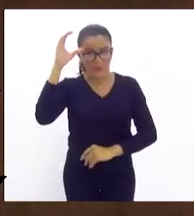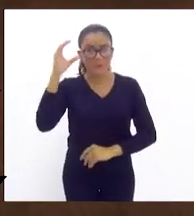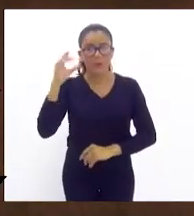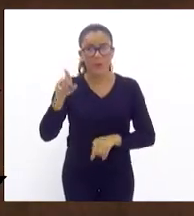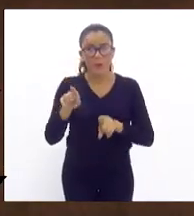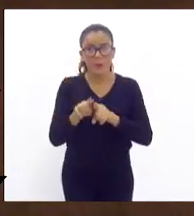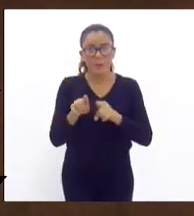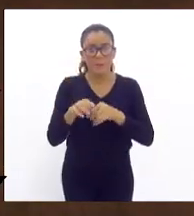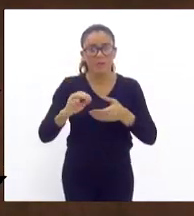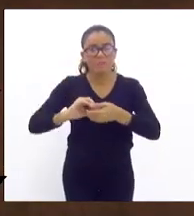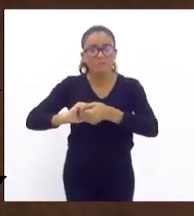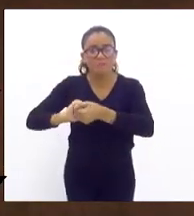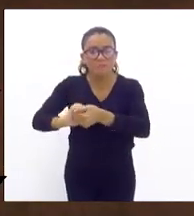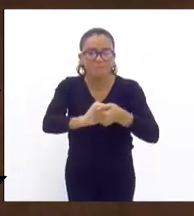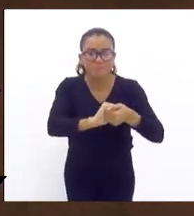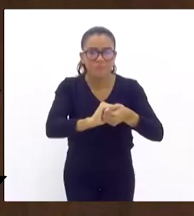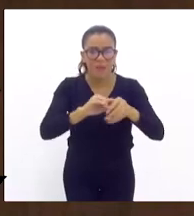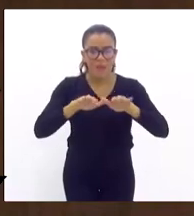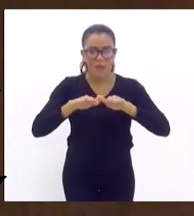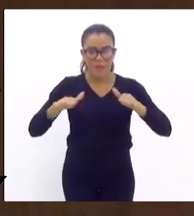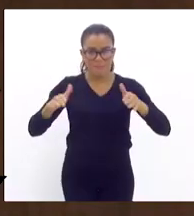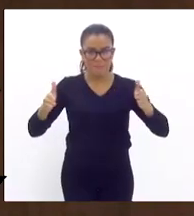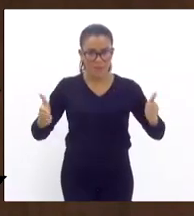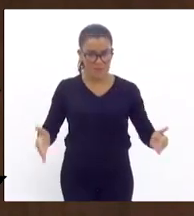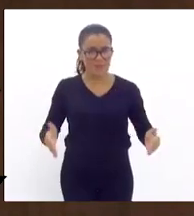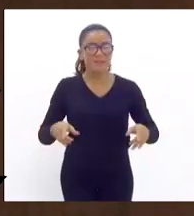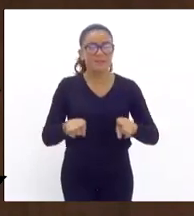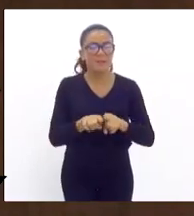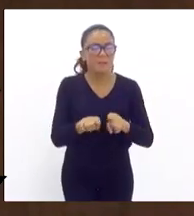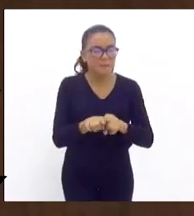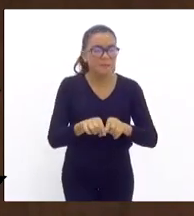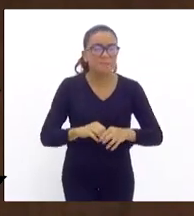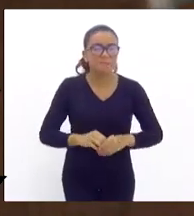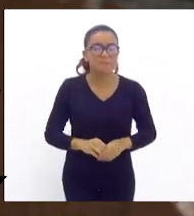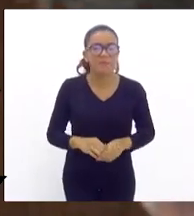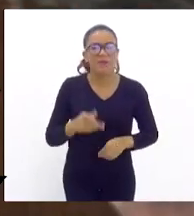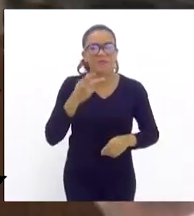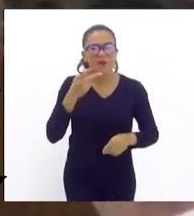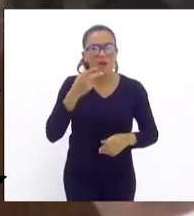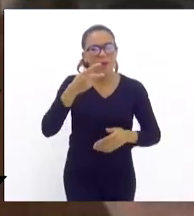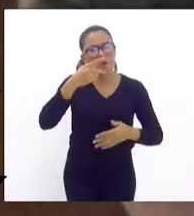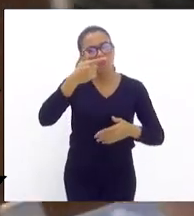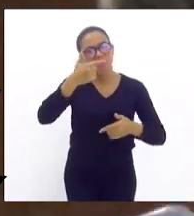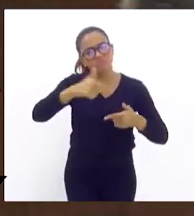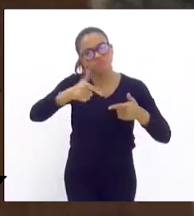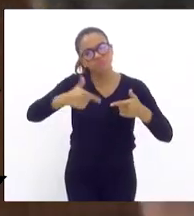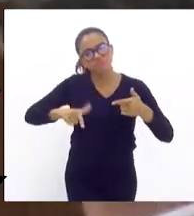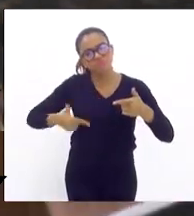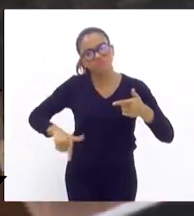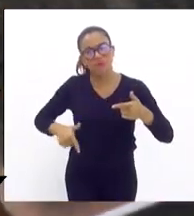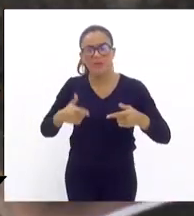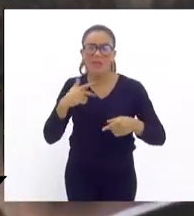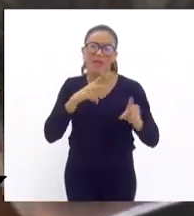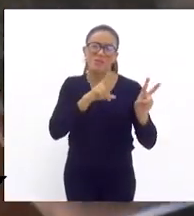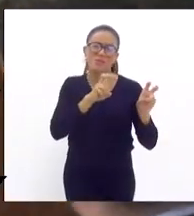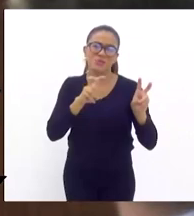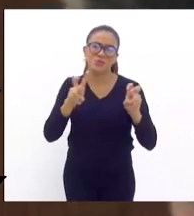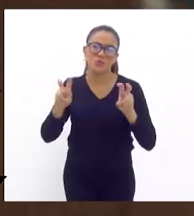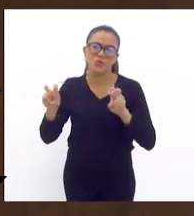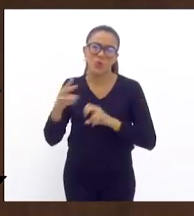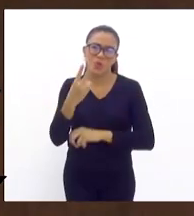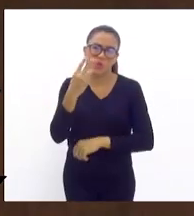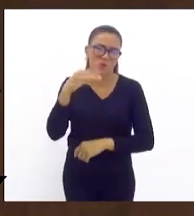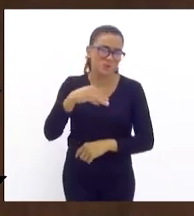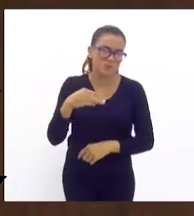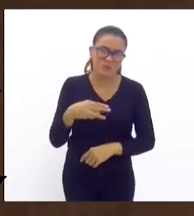também. A questão que se falou muito, eu teria muitos assuntos a resolver, mas 2 minutos não